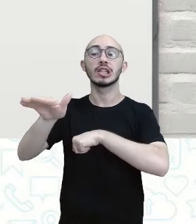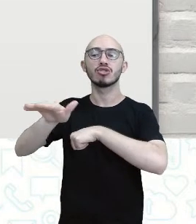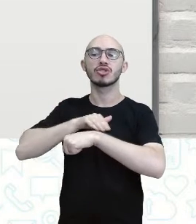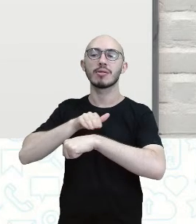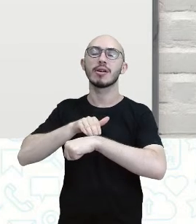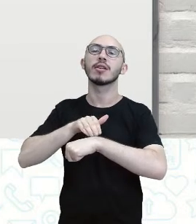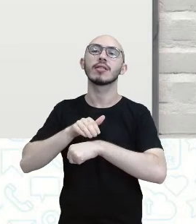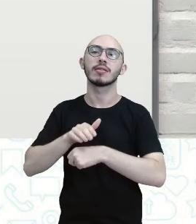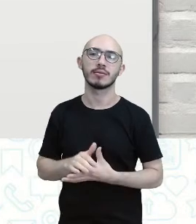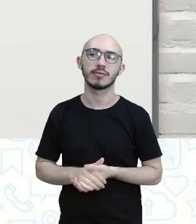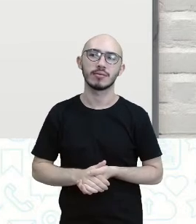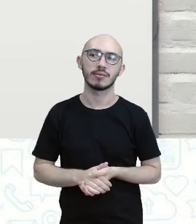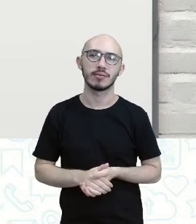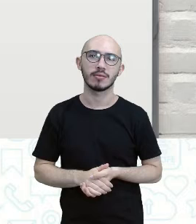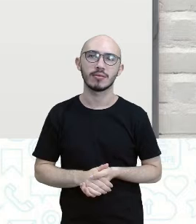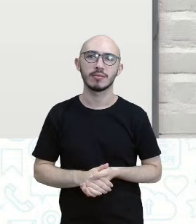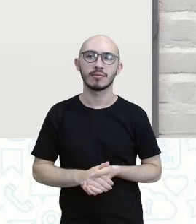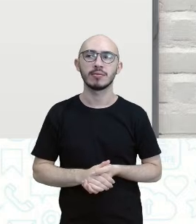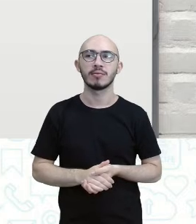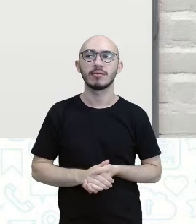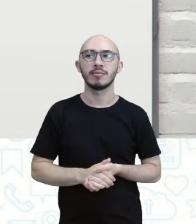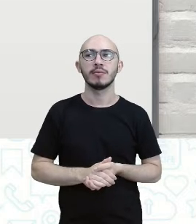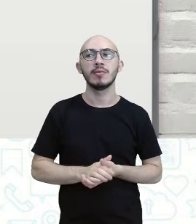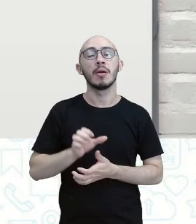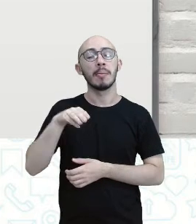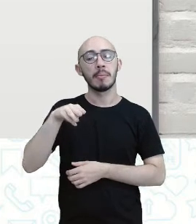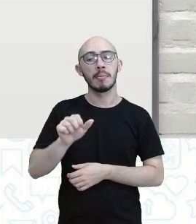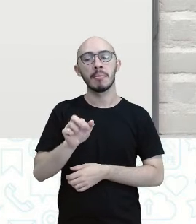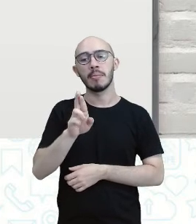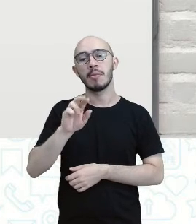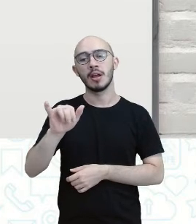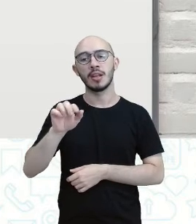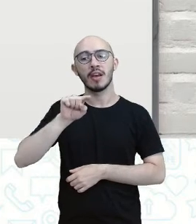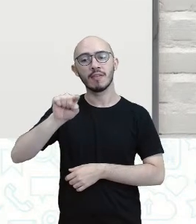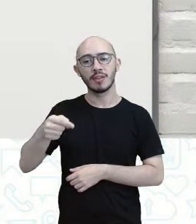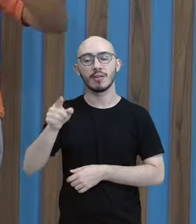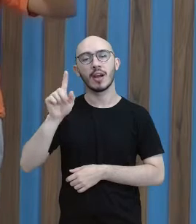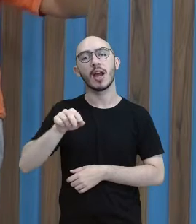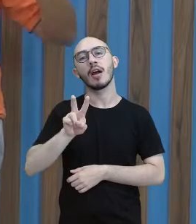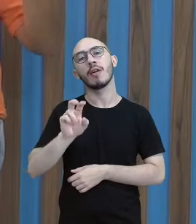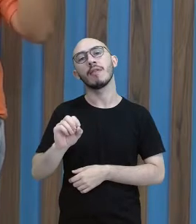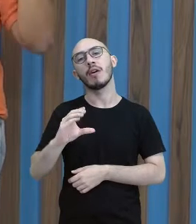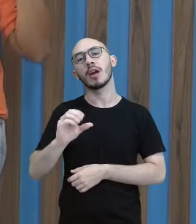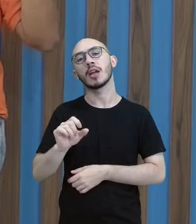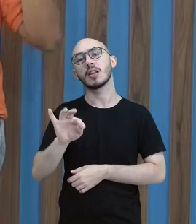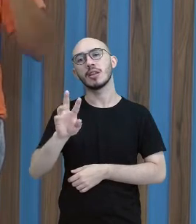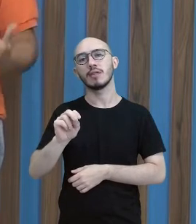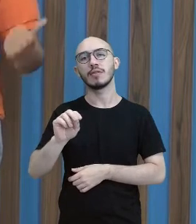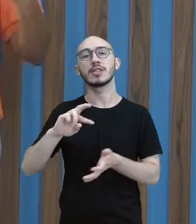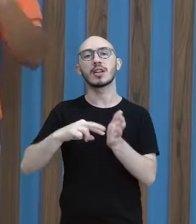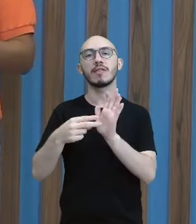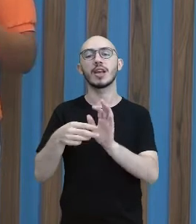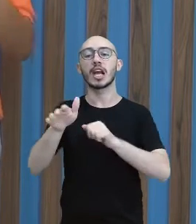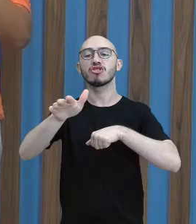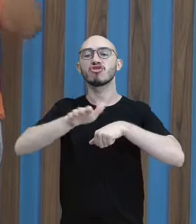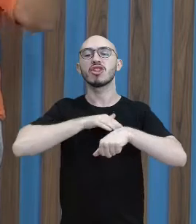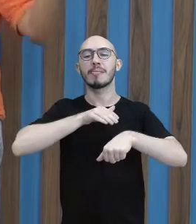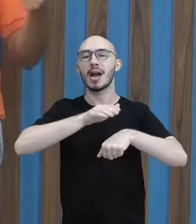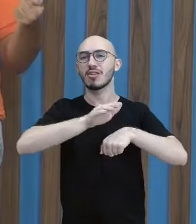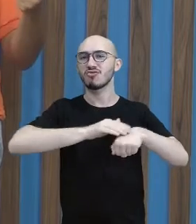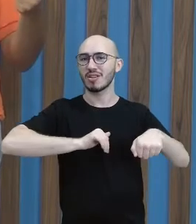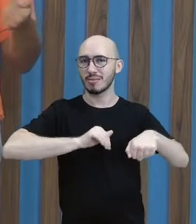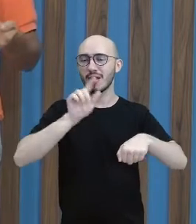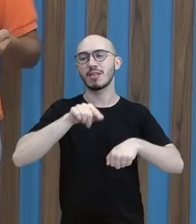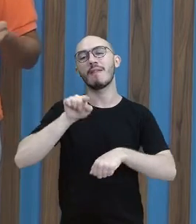os capítulos. O Maria, ele aqui performa o vocativo, o chamamento. E esse vocativo, ele é isolado